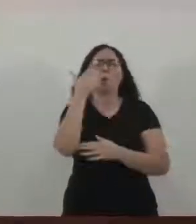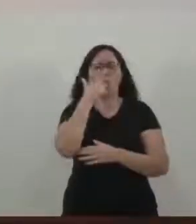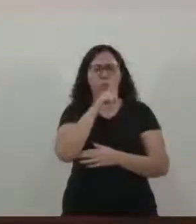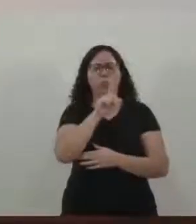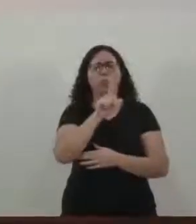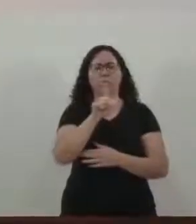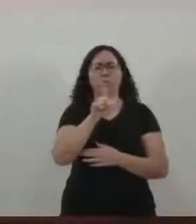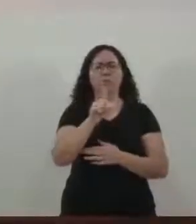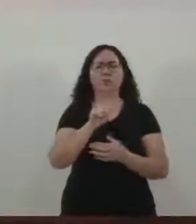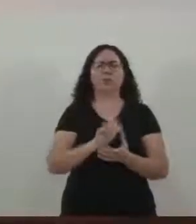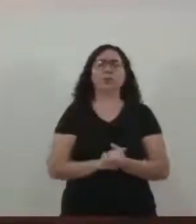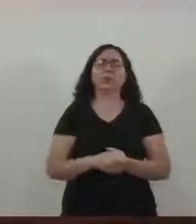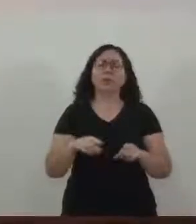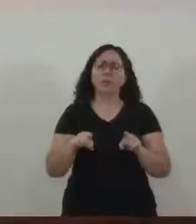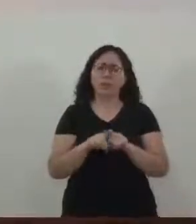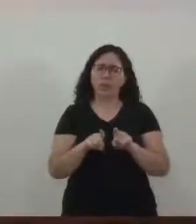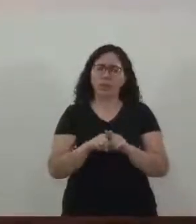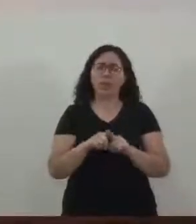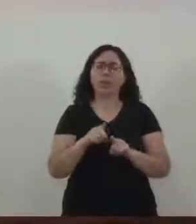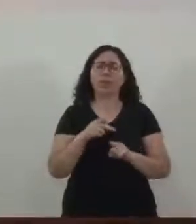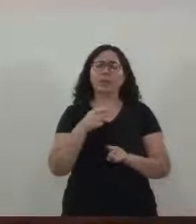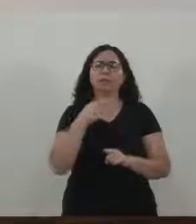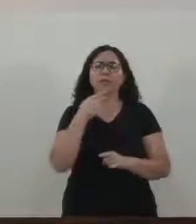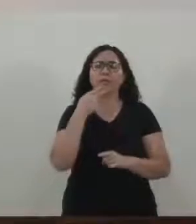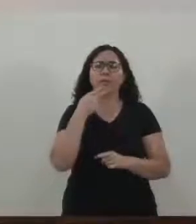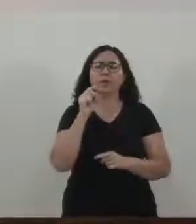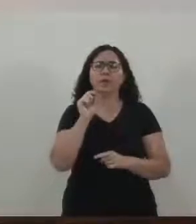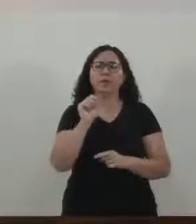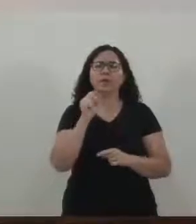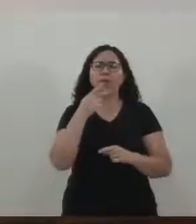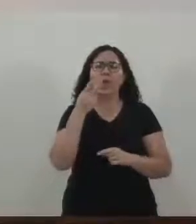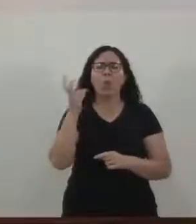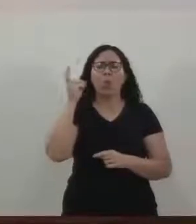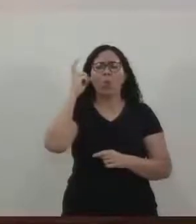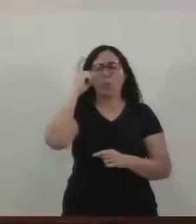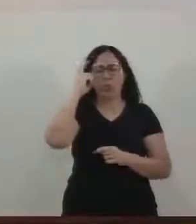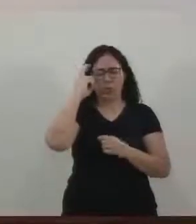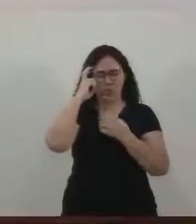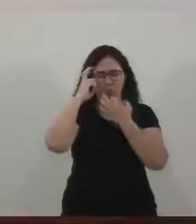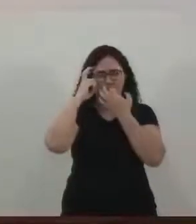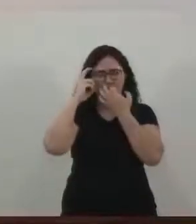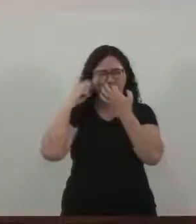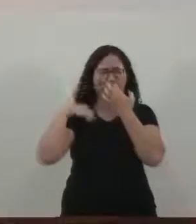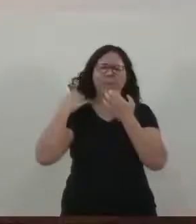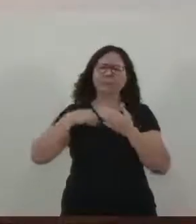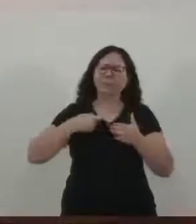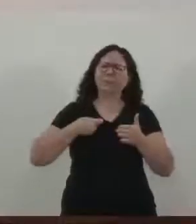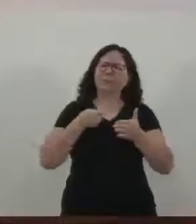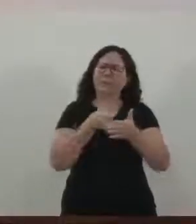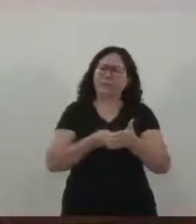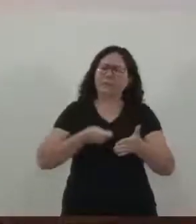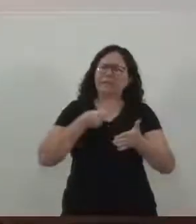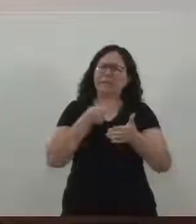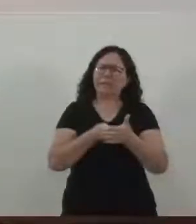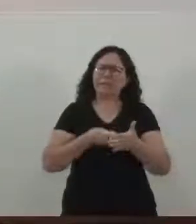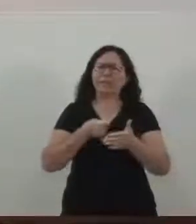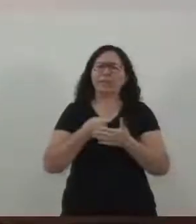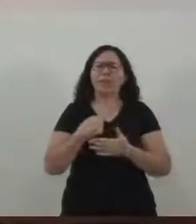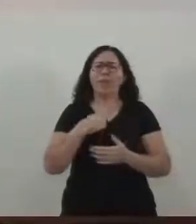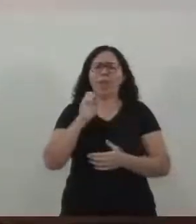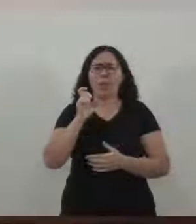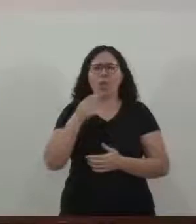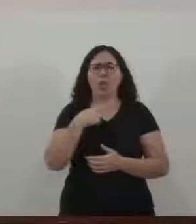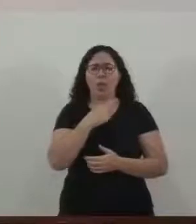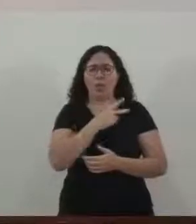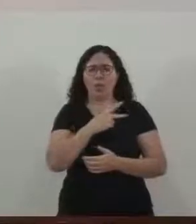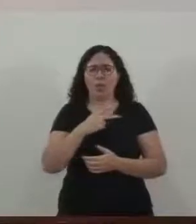conseguimos. Também não podia falar também, quando nós falamos da cultura, quanta gente correu atrás, eu com o presidente na época,